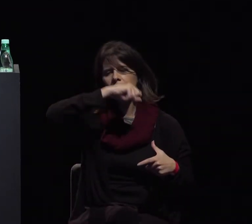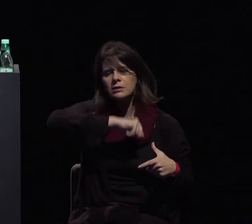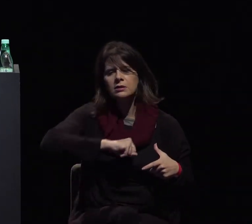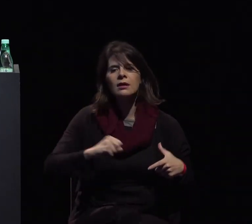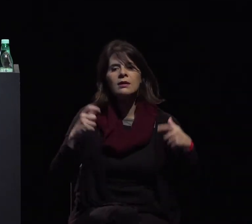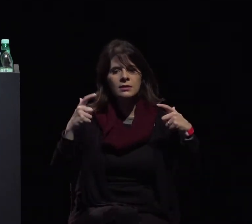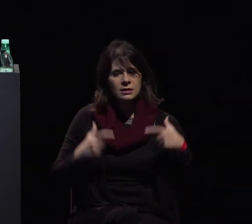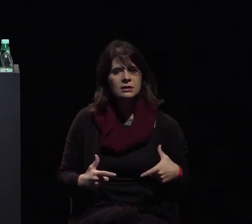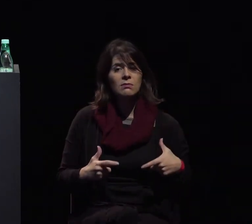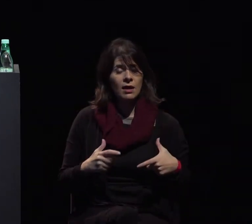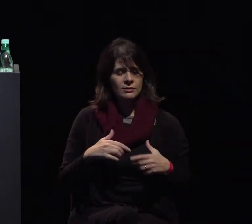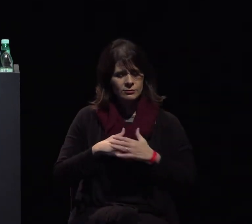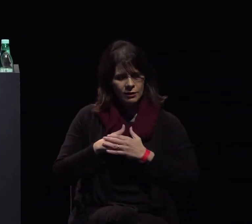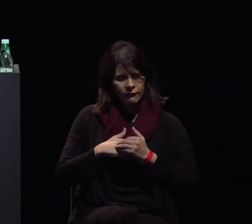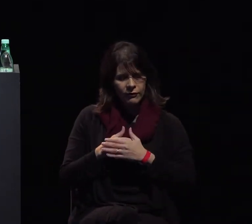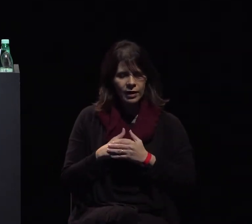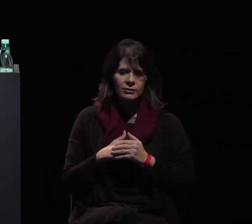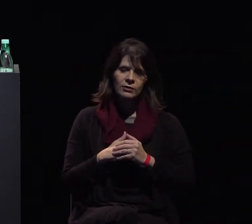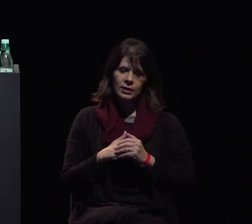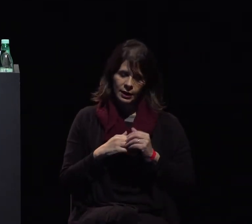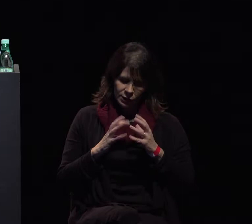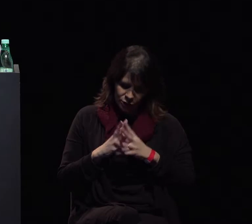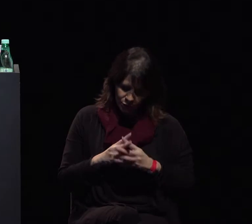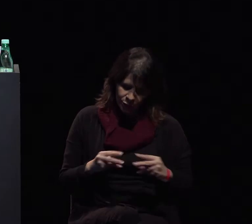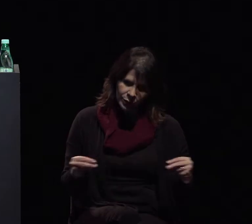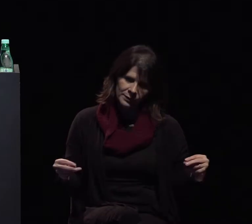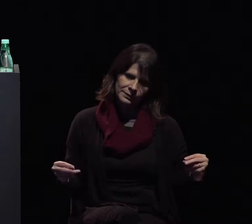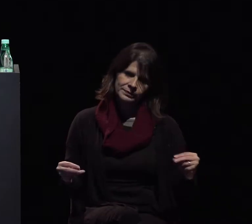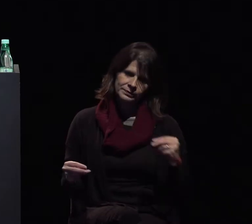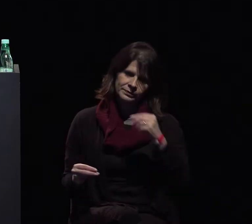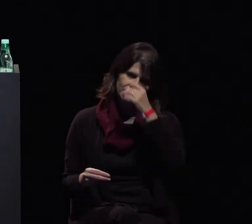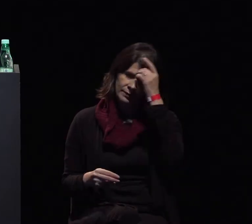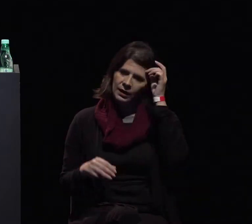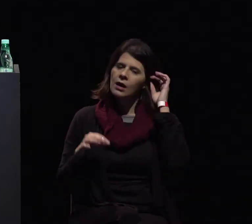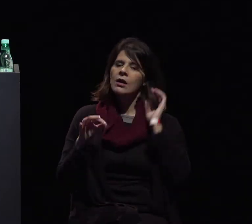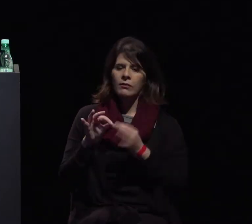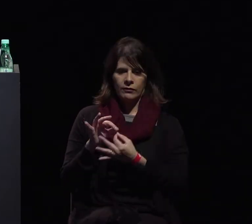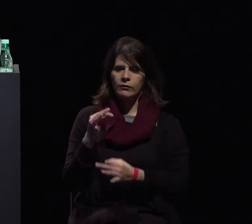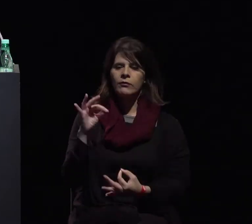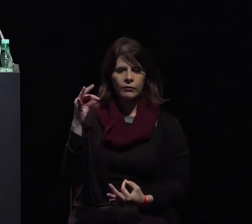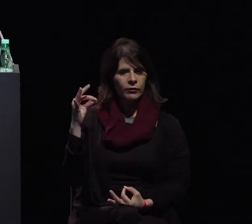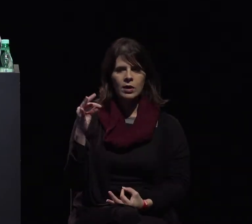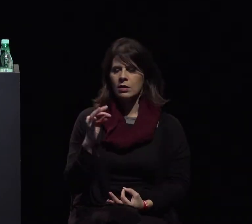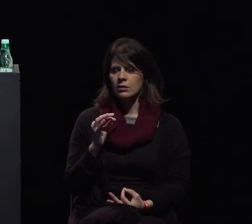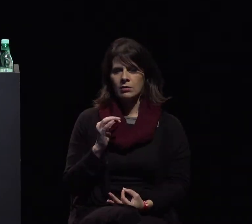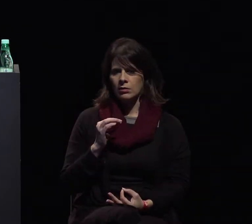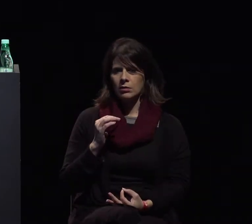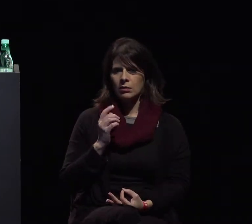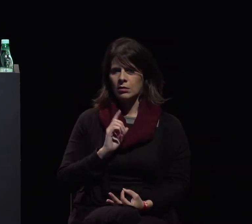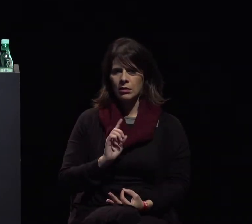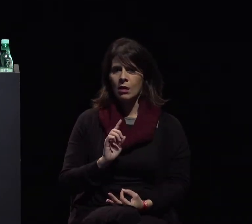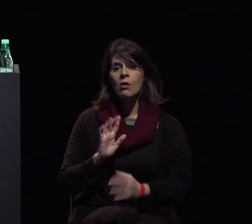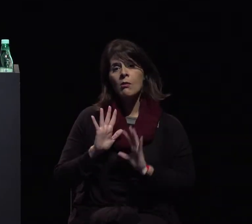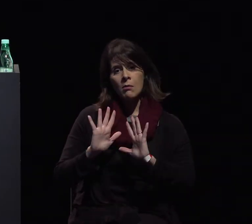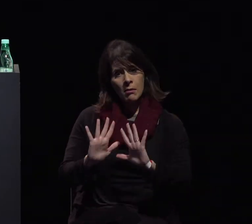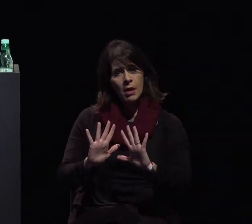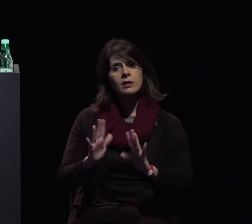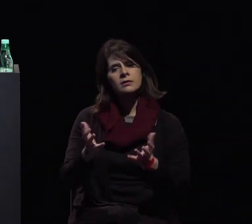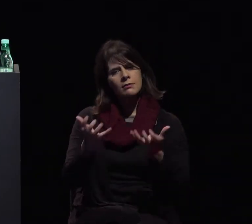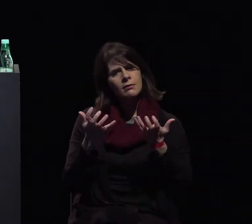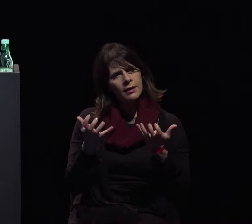de afeto e de cura. Bom, eu não vou me estender mais e quero já